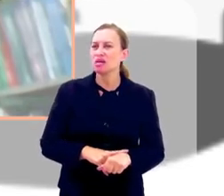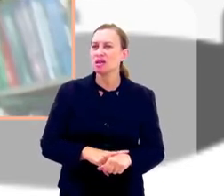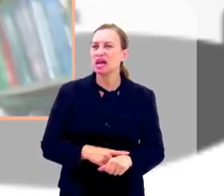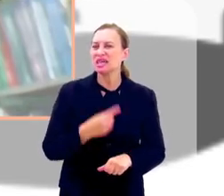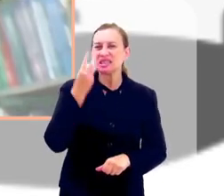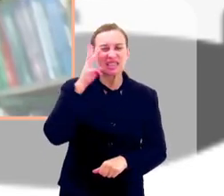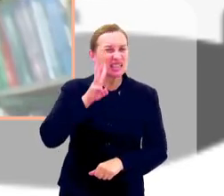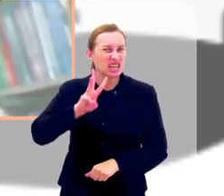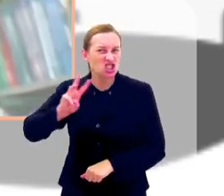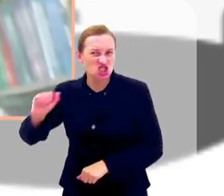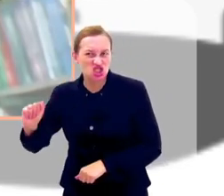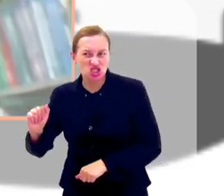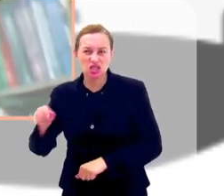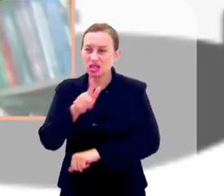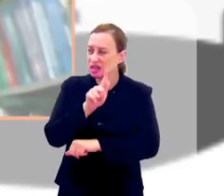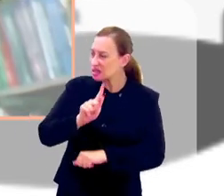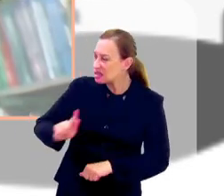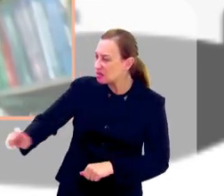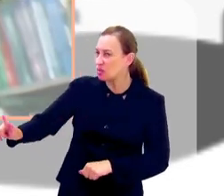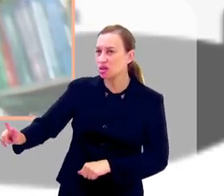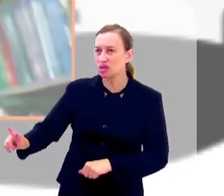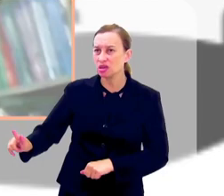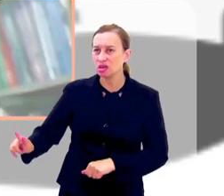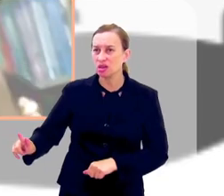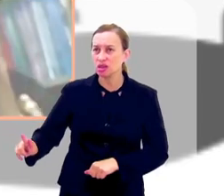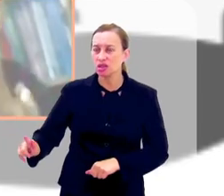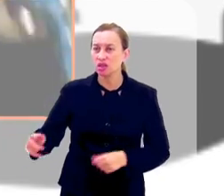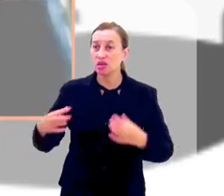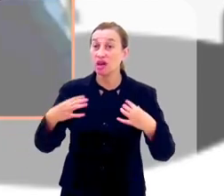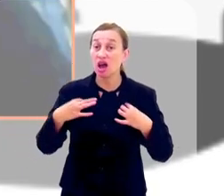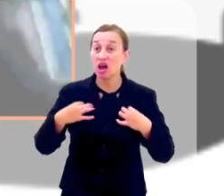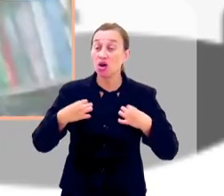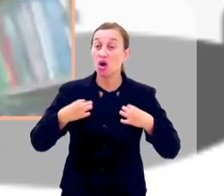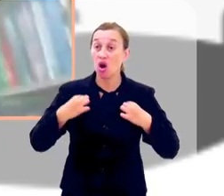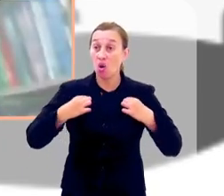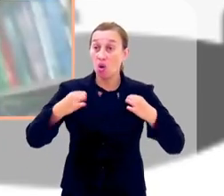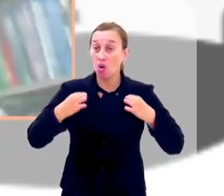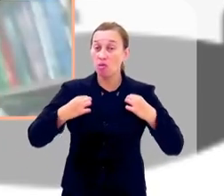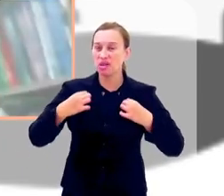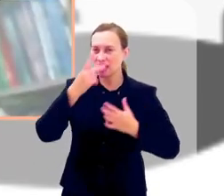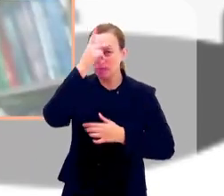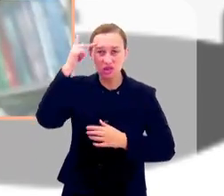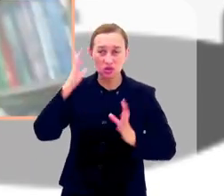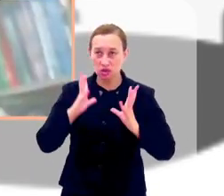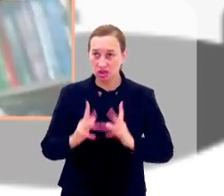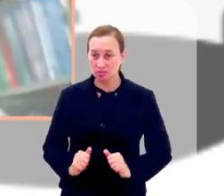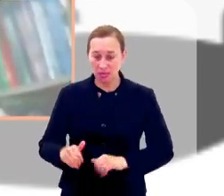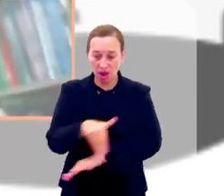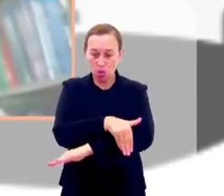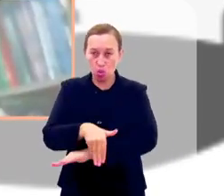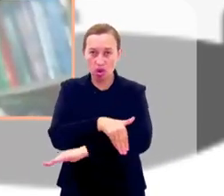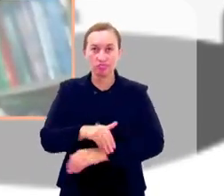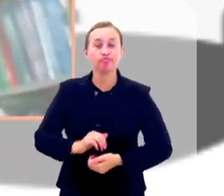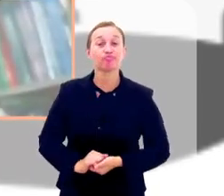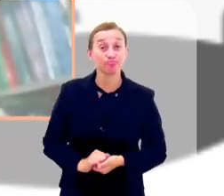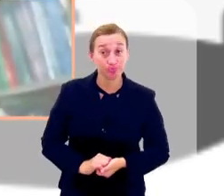pegava 2 ou 3 dias da semana e ele botava o uniforme da pessoa da